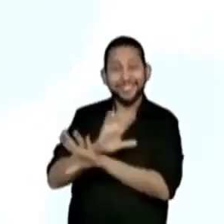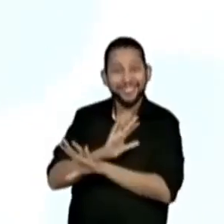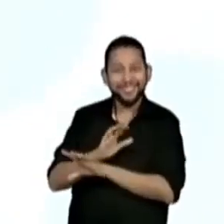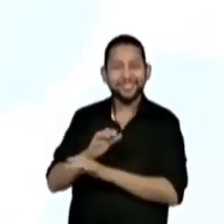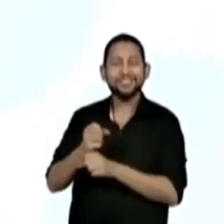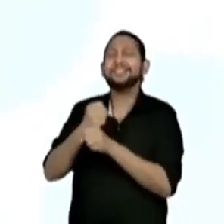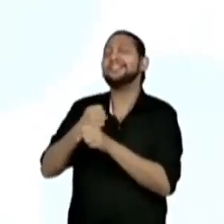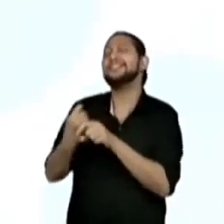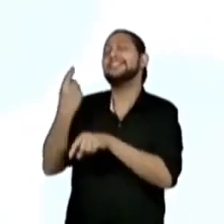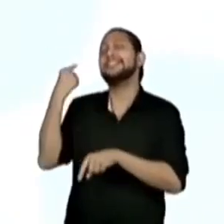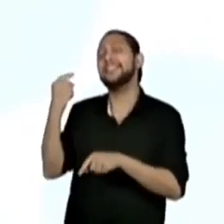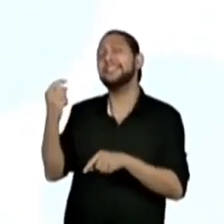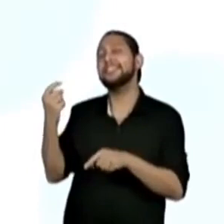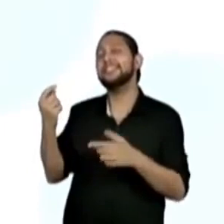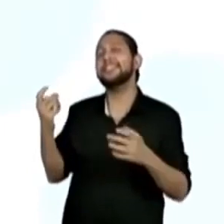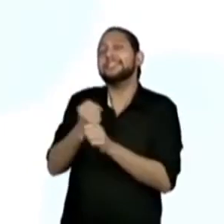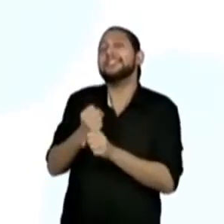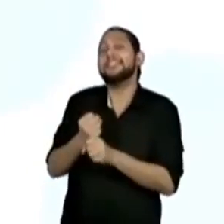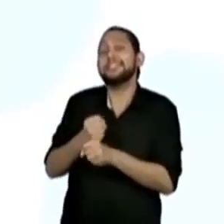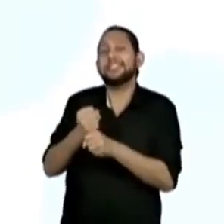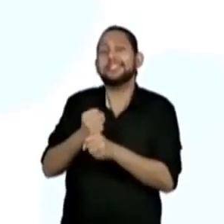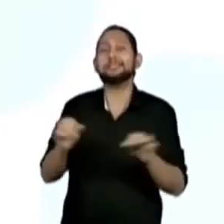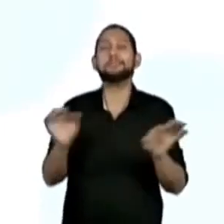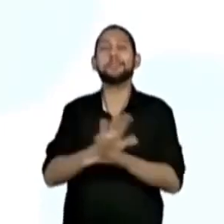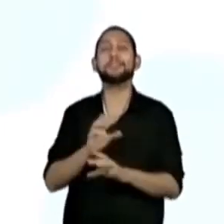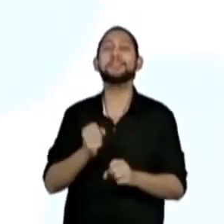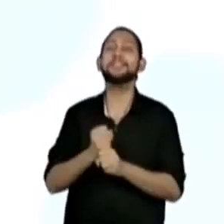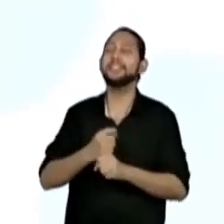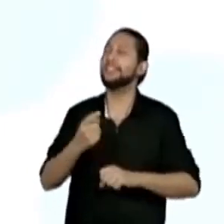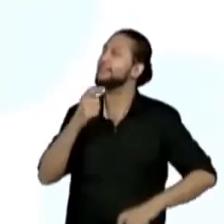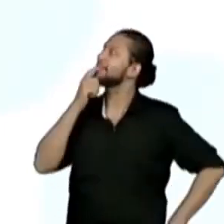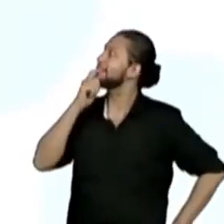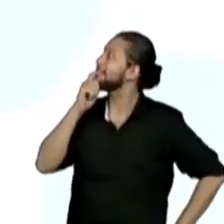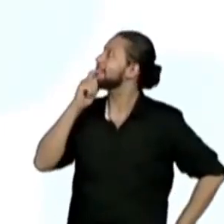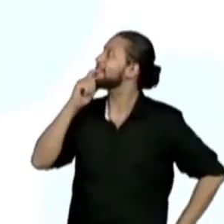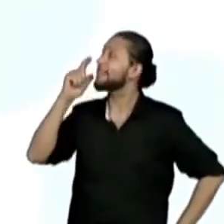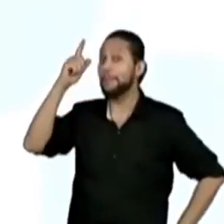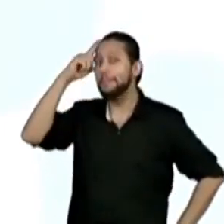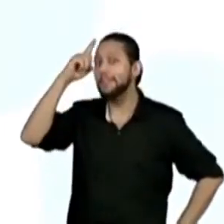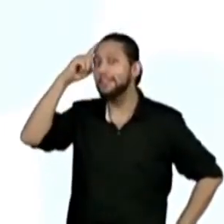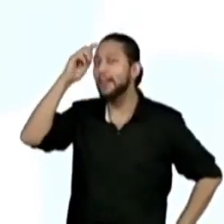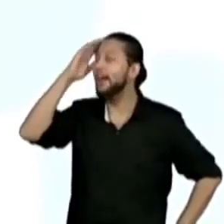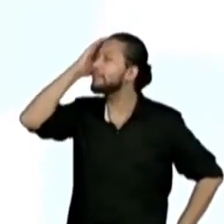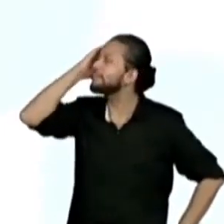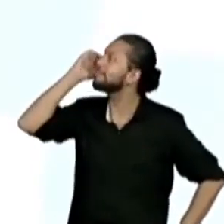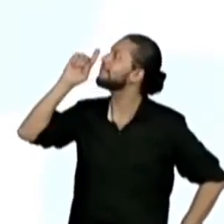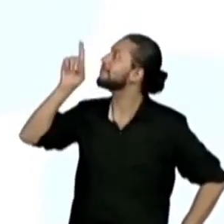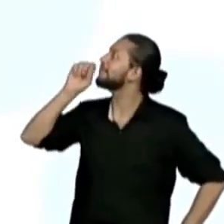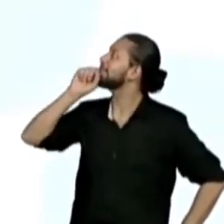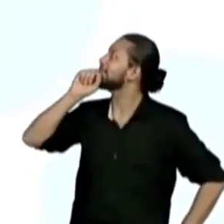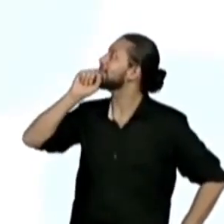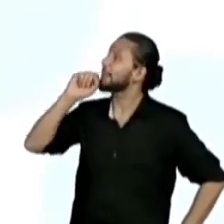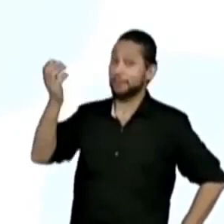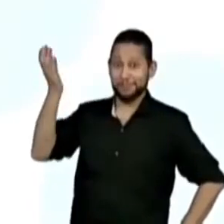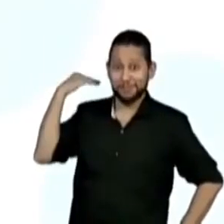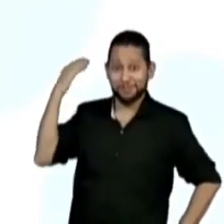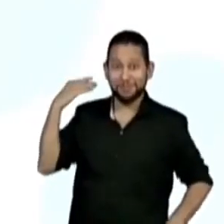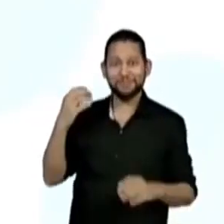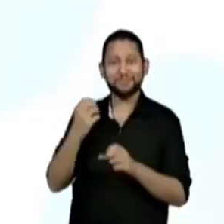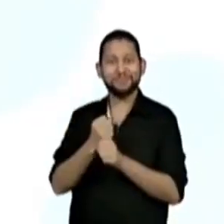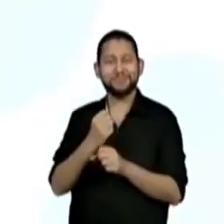passeio ao Crepúsculo na nossa primeira na no Exercício a a gente só estimou ok mas a gente não